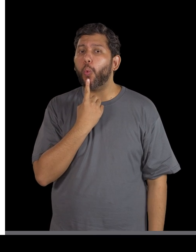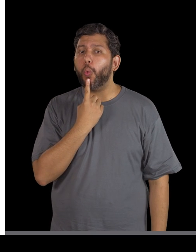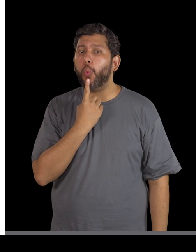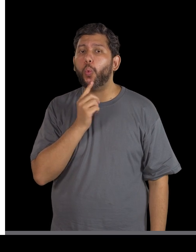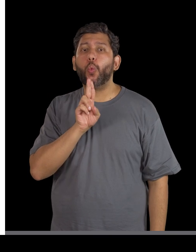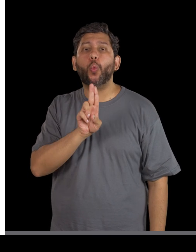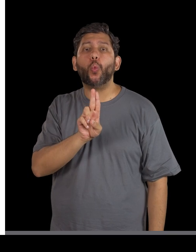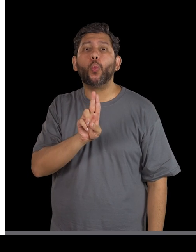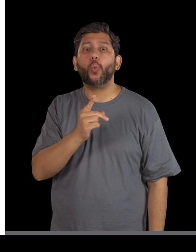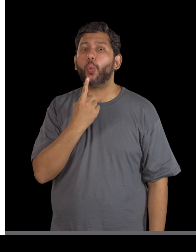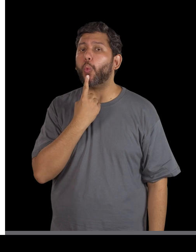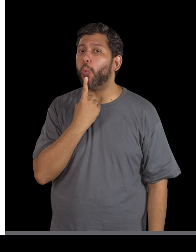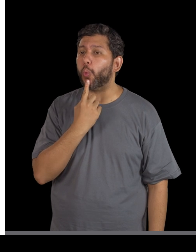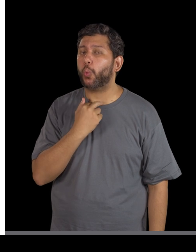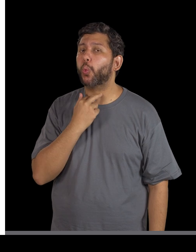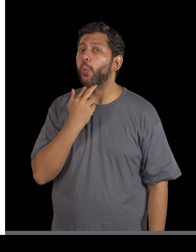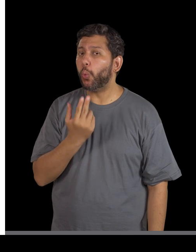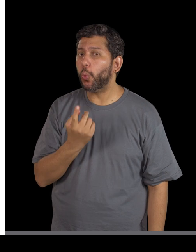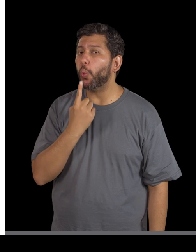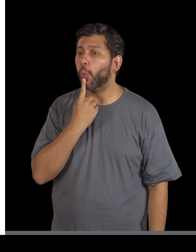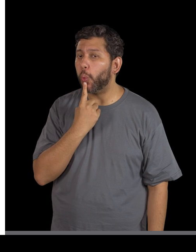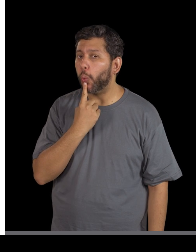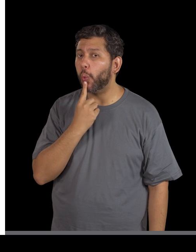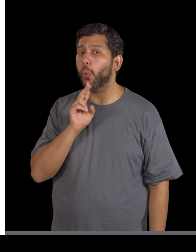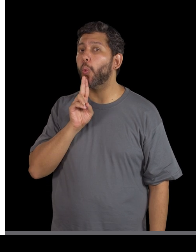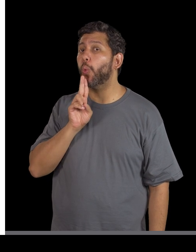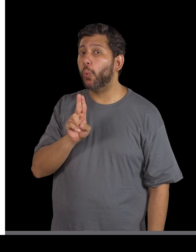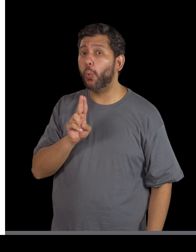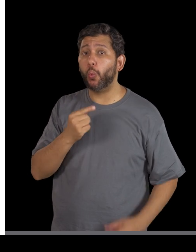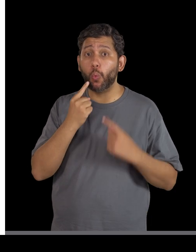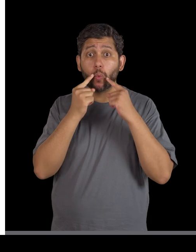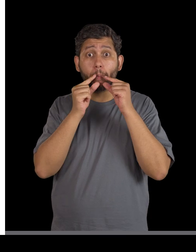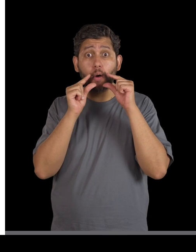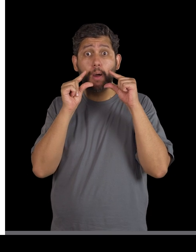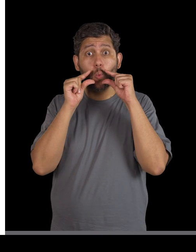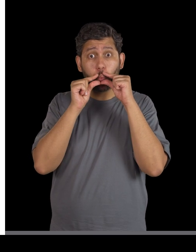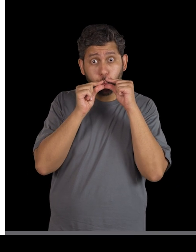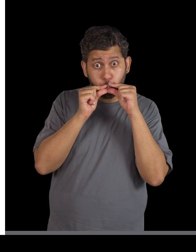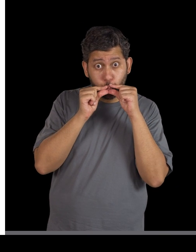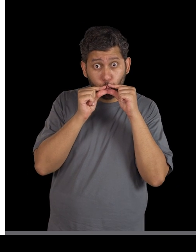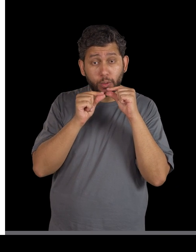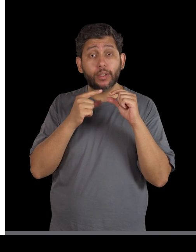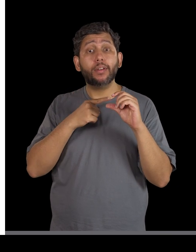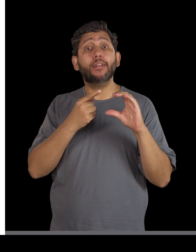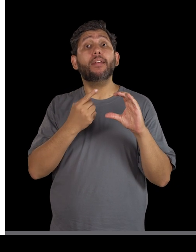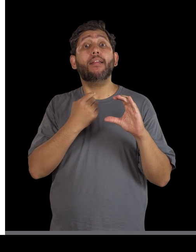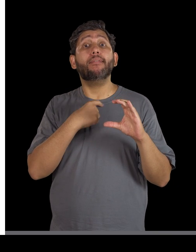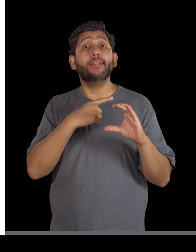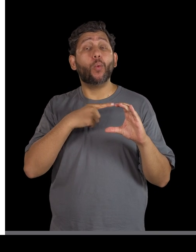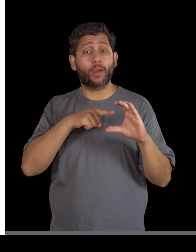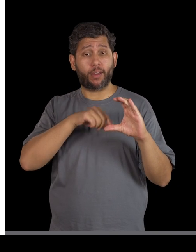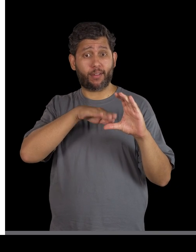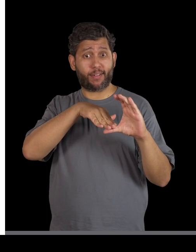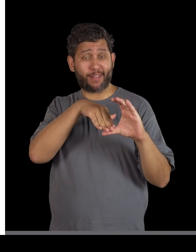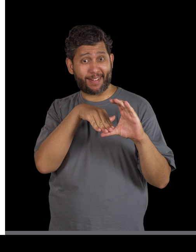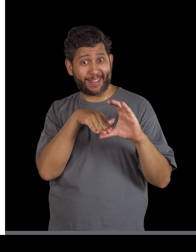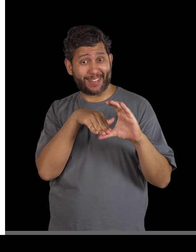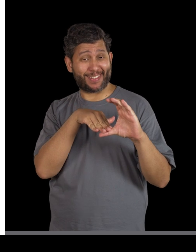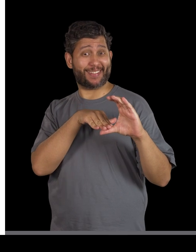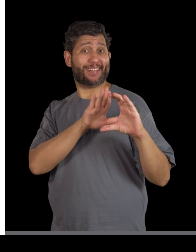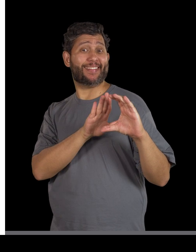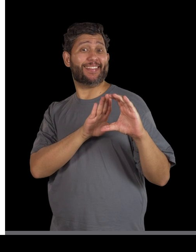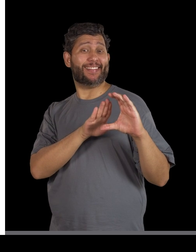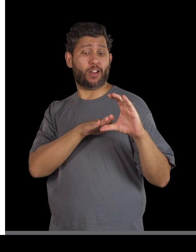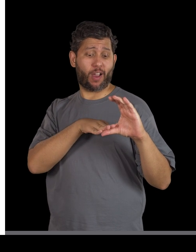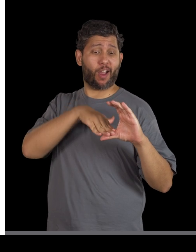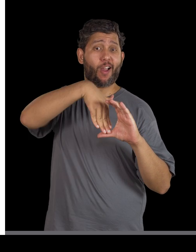U, lava a mão, coloca o dedo dentro da boca e produz um U, para você ver que o que vai acontecer é que a parte posterior da sua língua